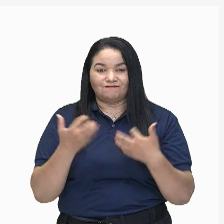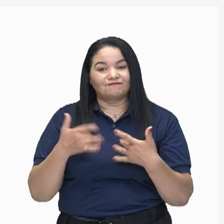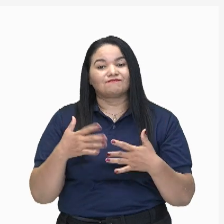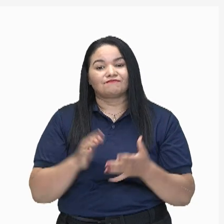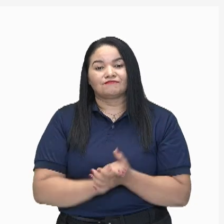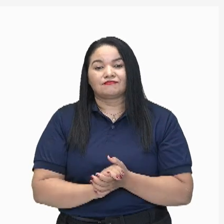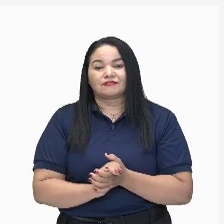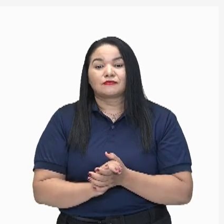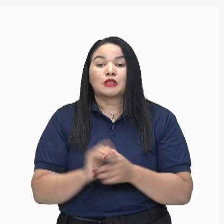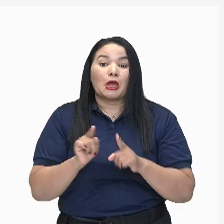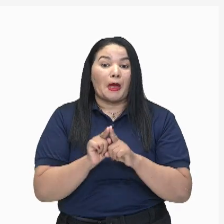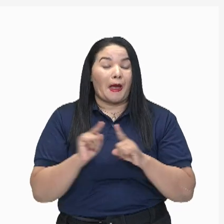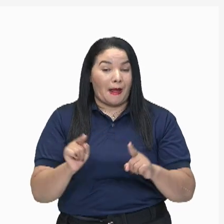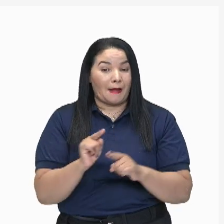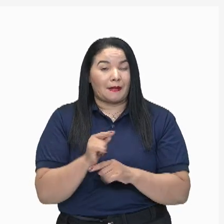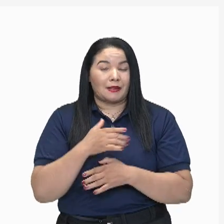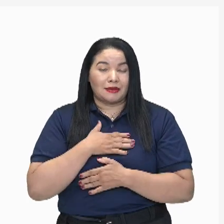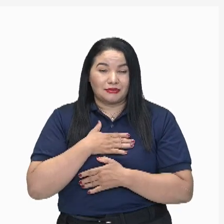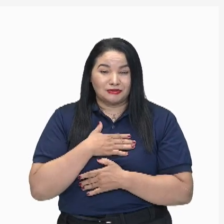Apesar de ter gosto